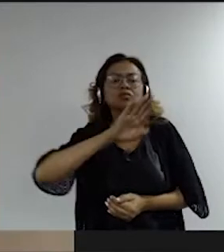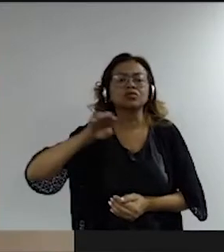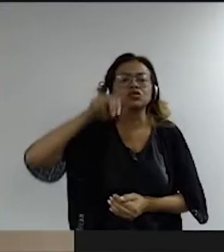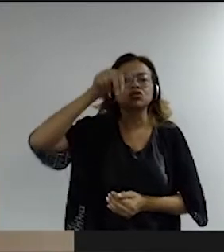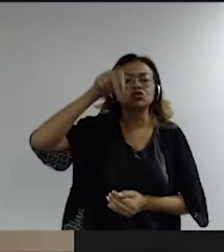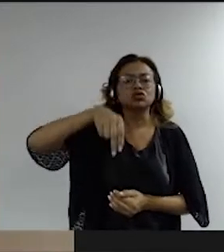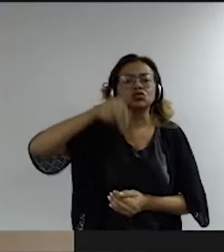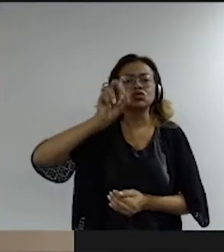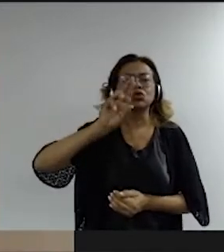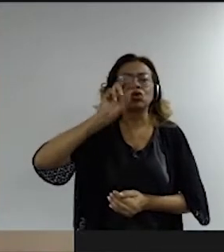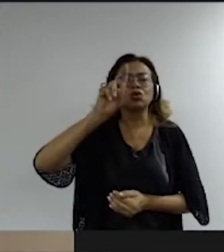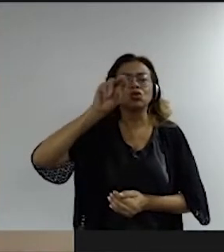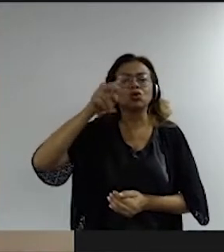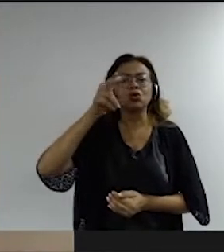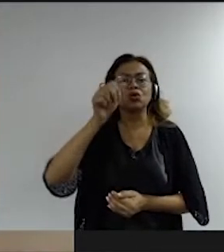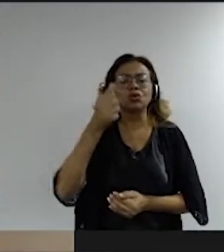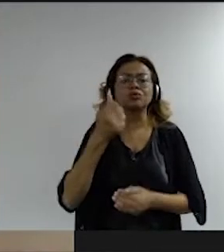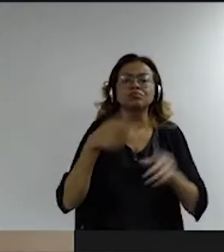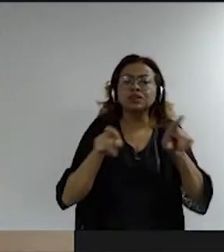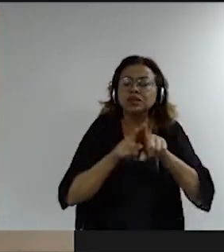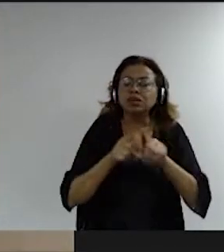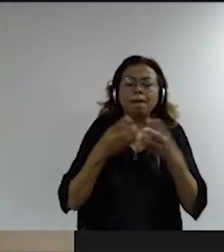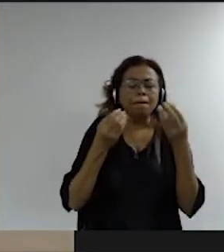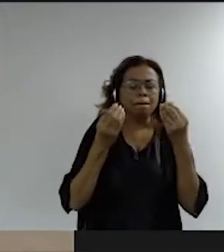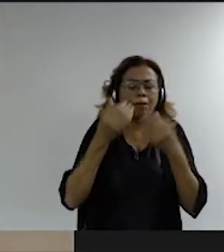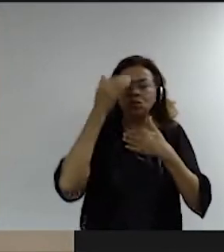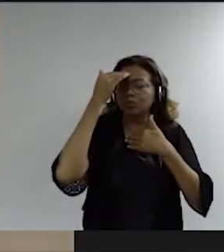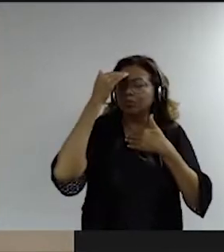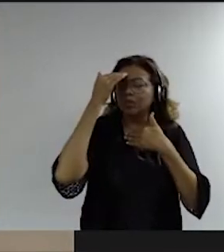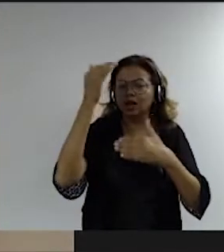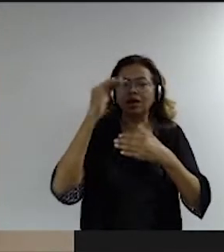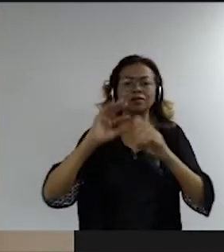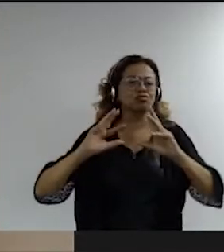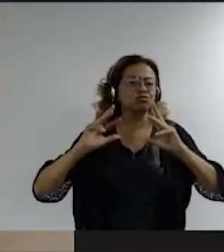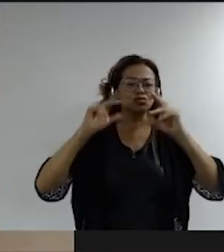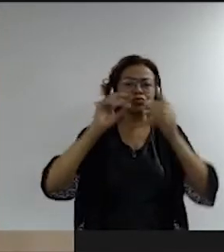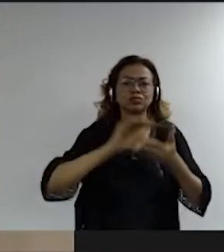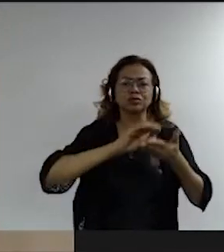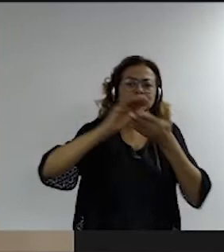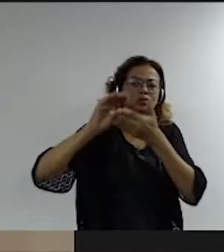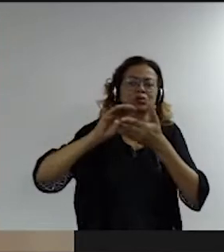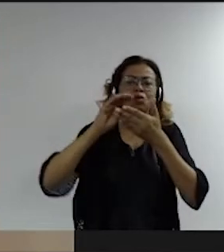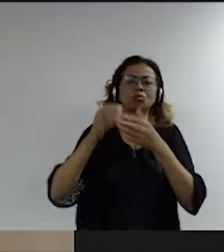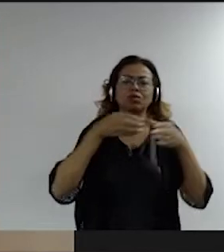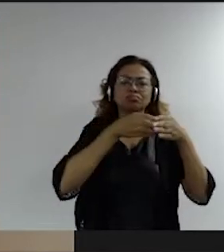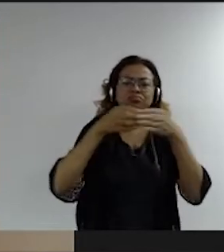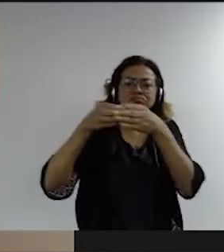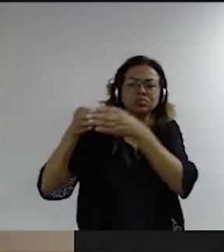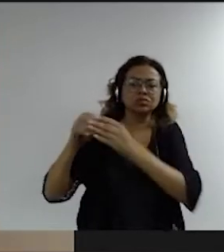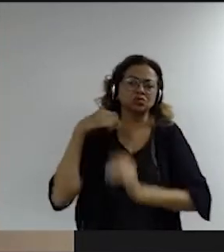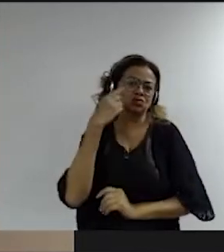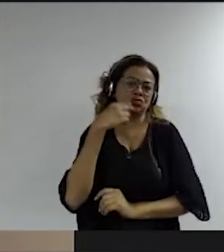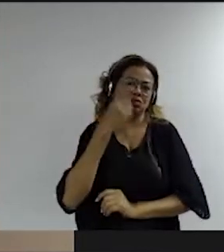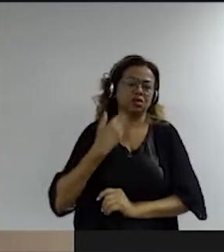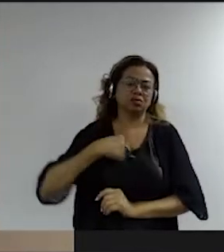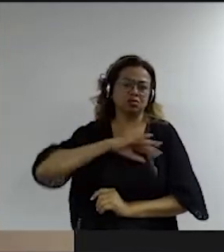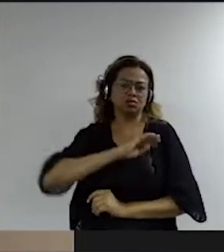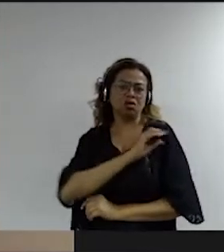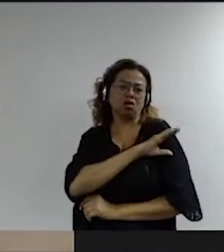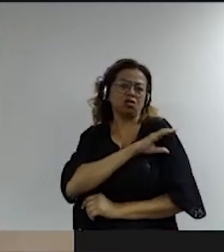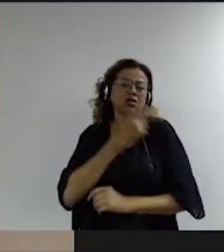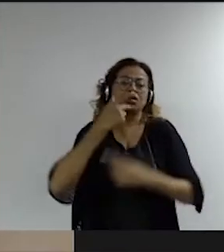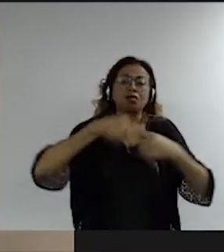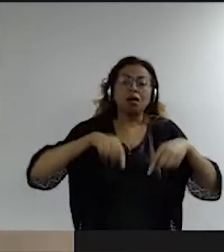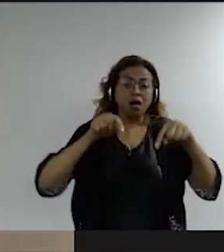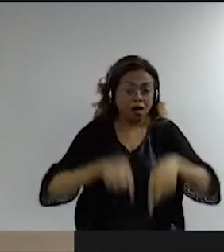todas as comissões da OAB com especial carinho, porque foram elas as grandes. Beto é nosso coordenador, e